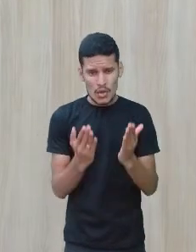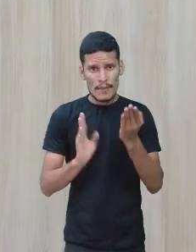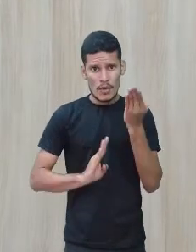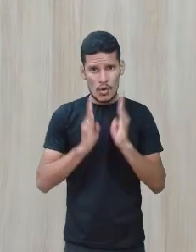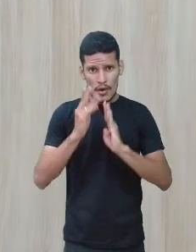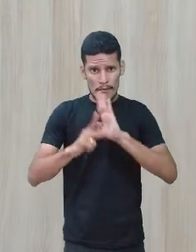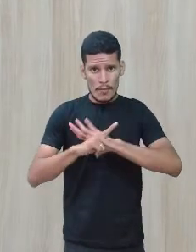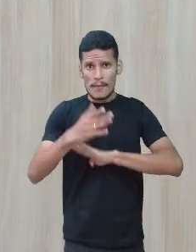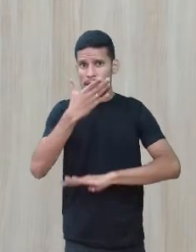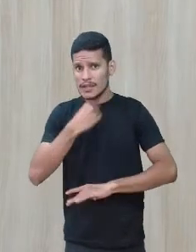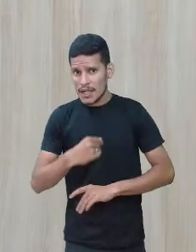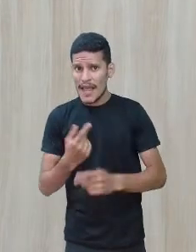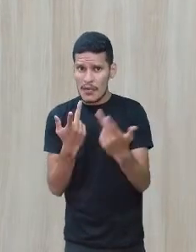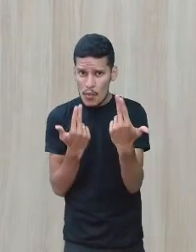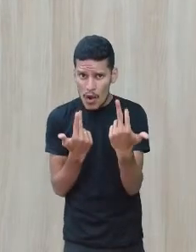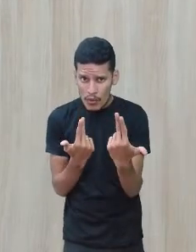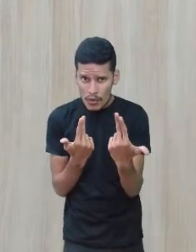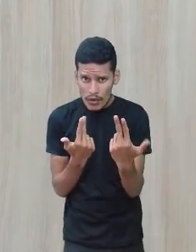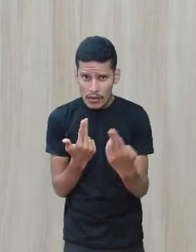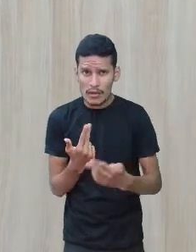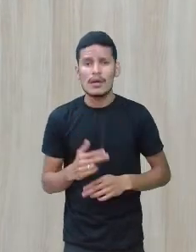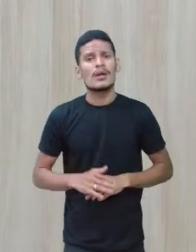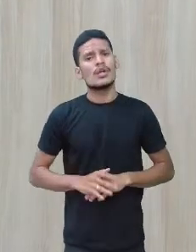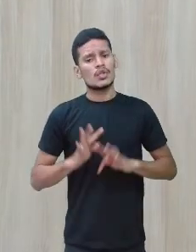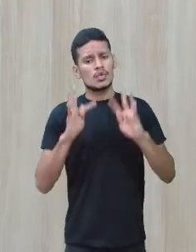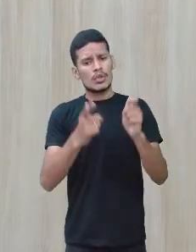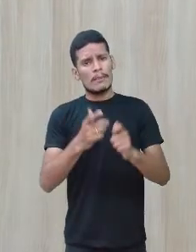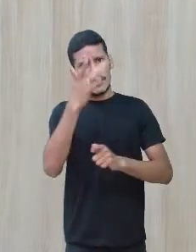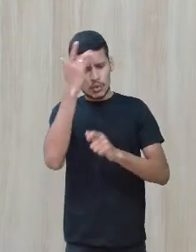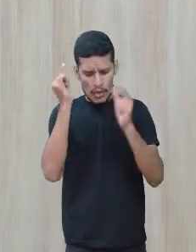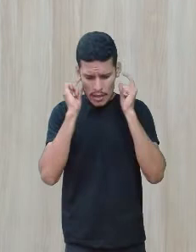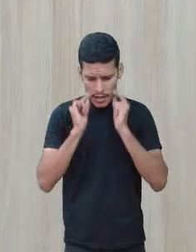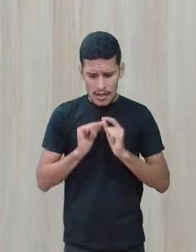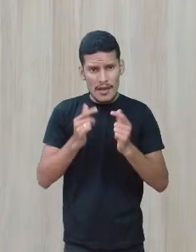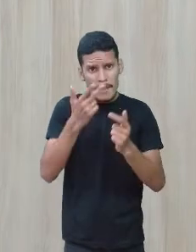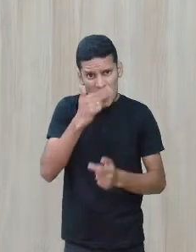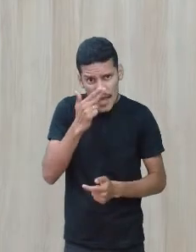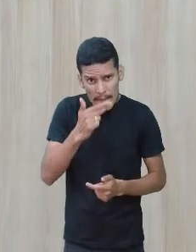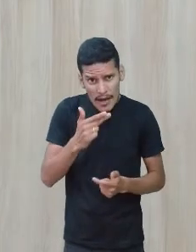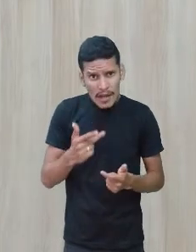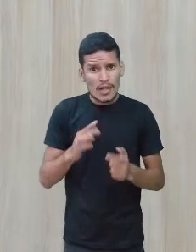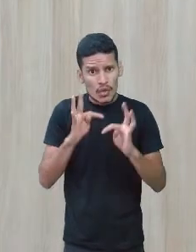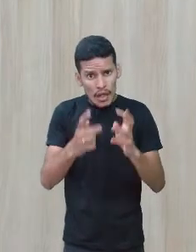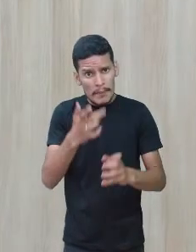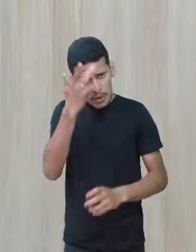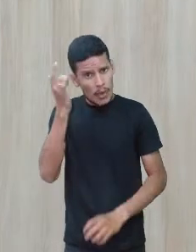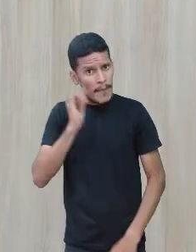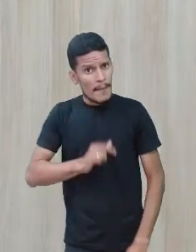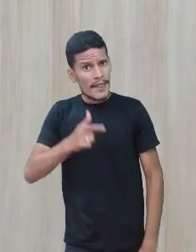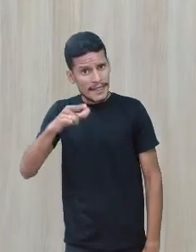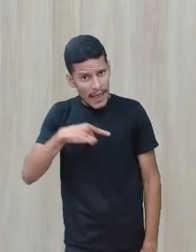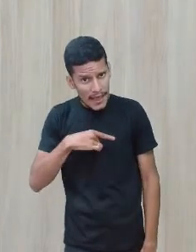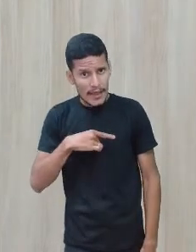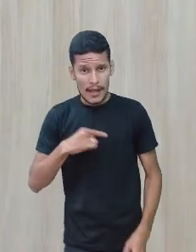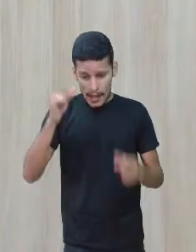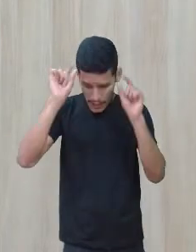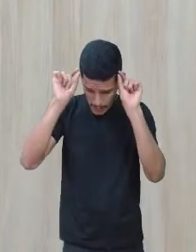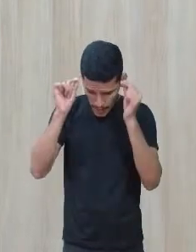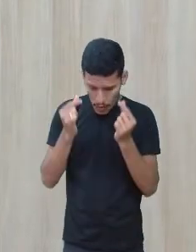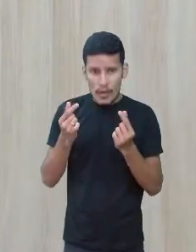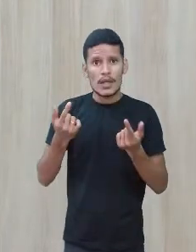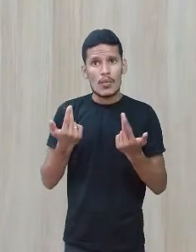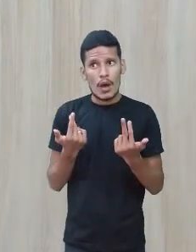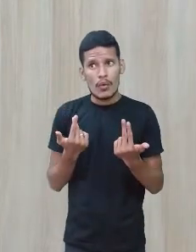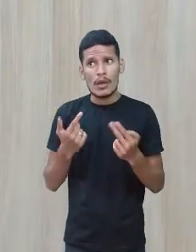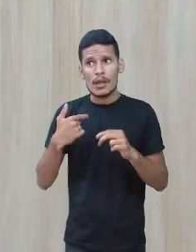do sexo masculino, ele é igual. Todo mundo tem a mesma barba. Todo mundo tem barba. Todo mundo tem o cabelo do mesmo jeito. Eu, por exemplo,